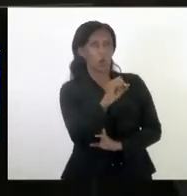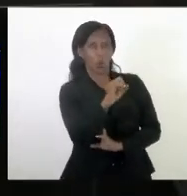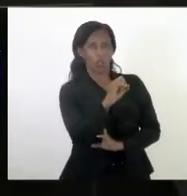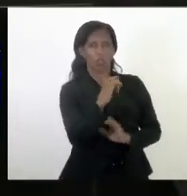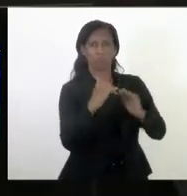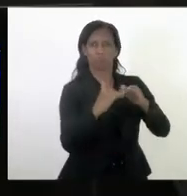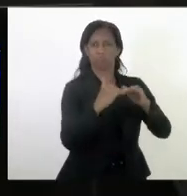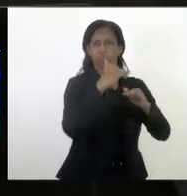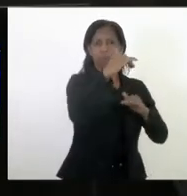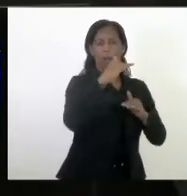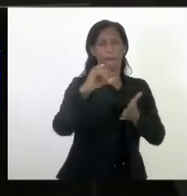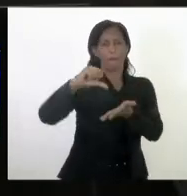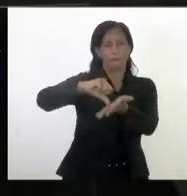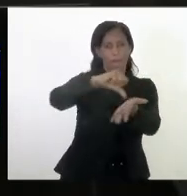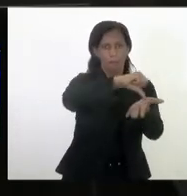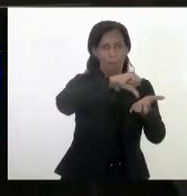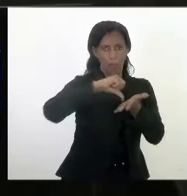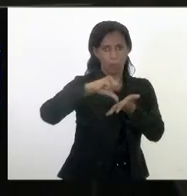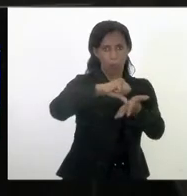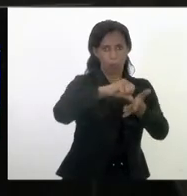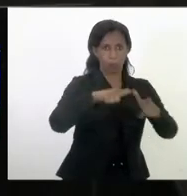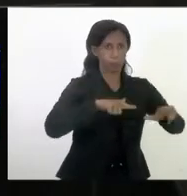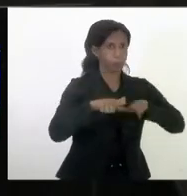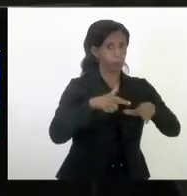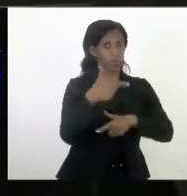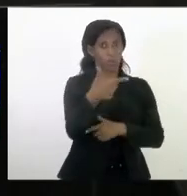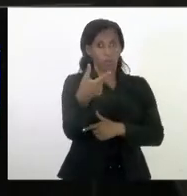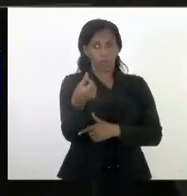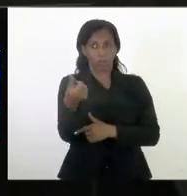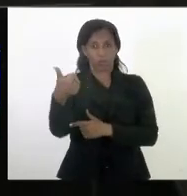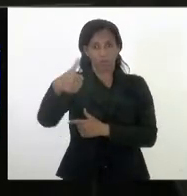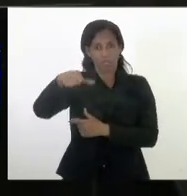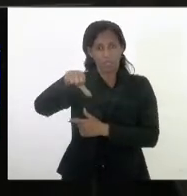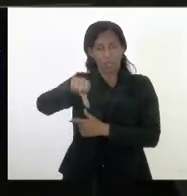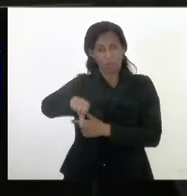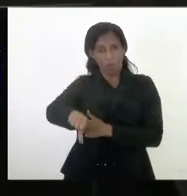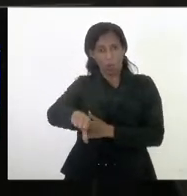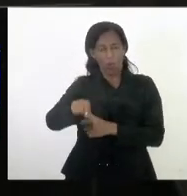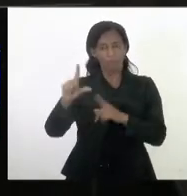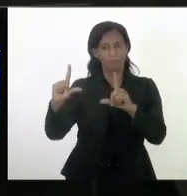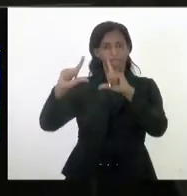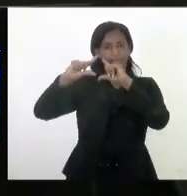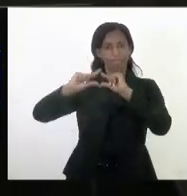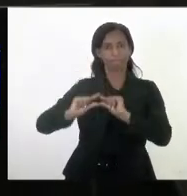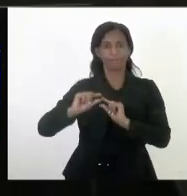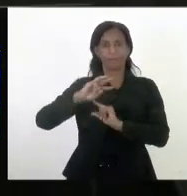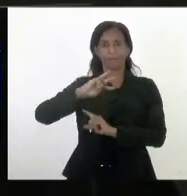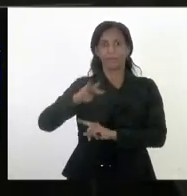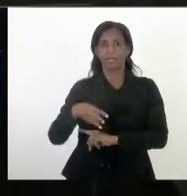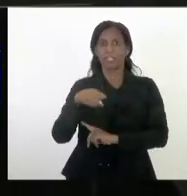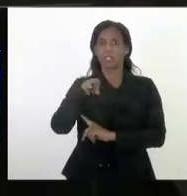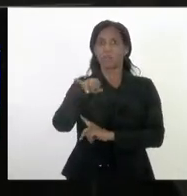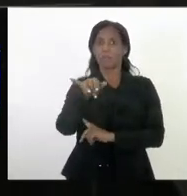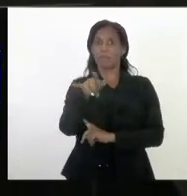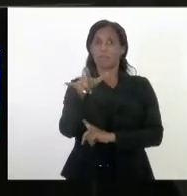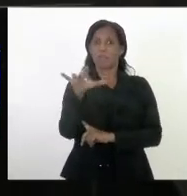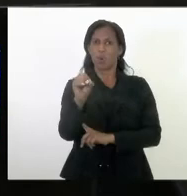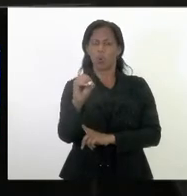3.843.256 postos de trabalho com carteira assinada. Em 2019, isso baixou para